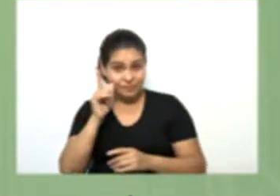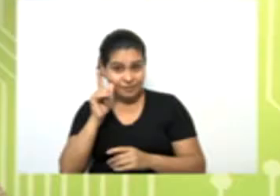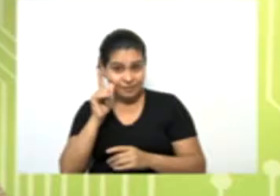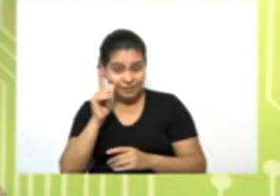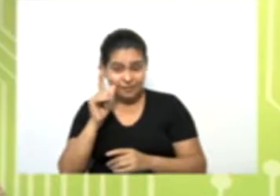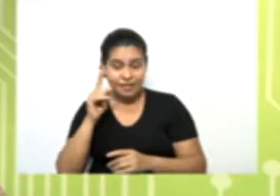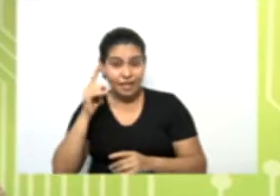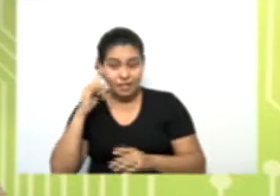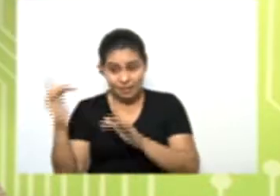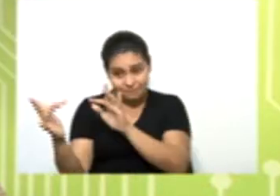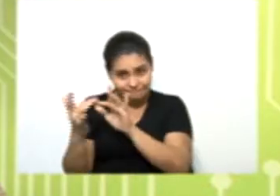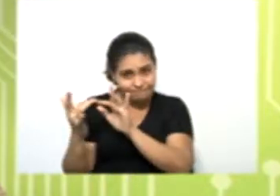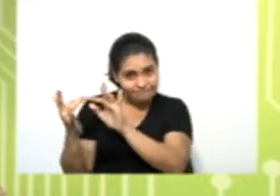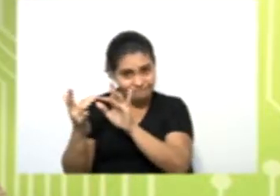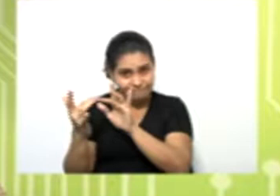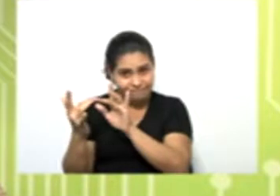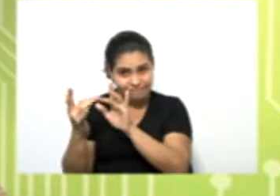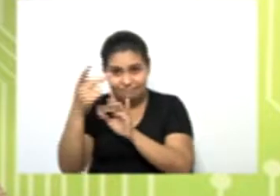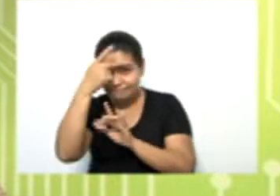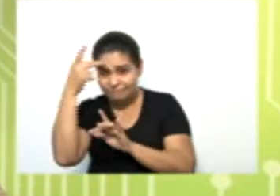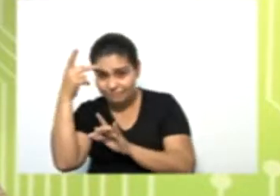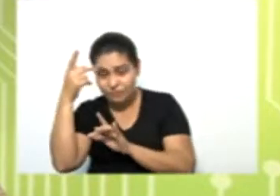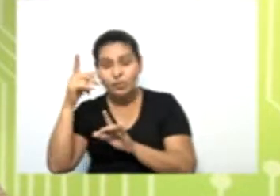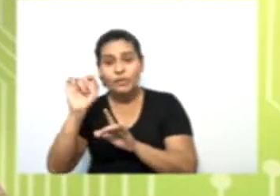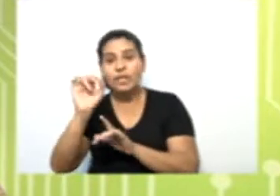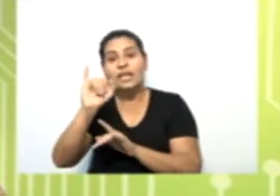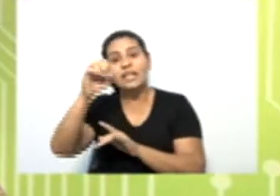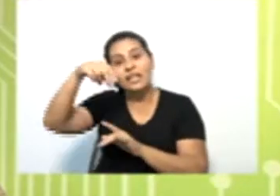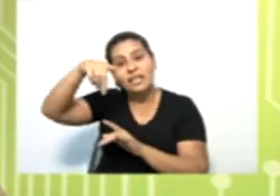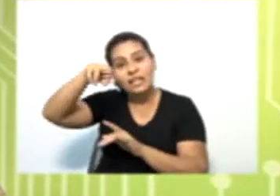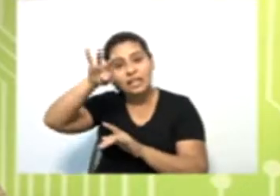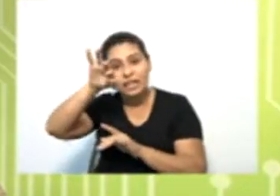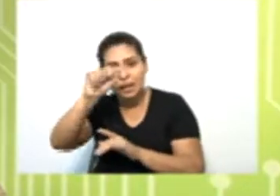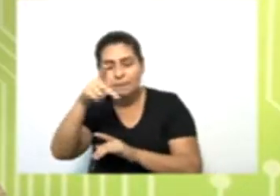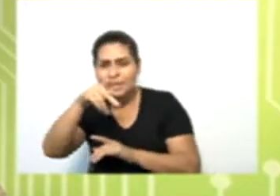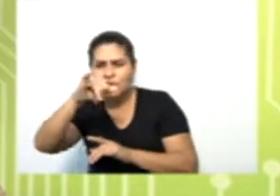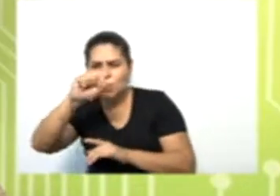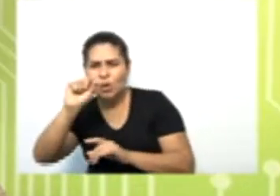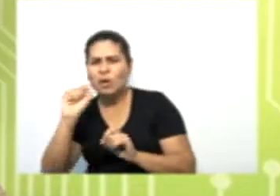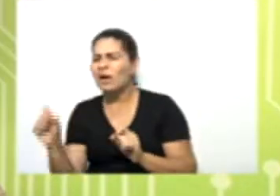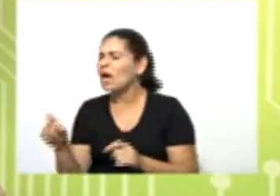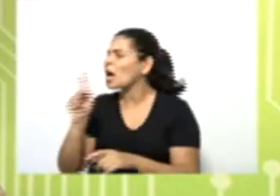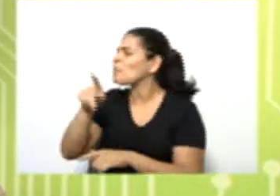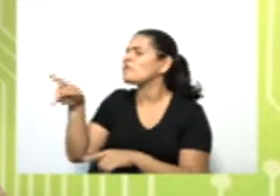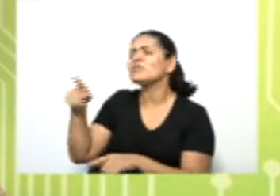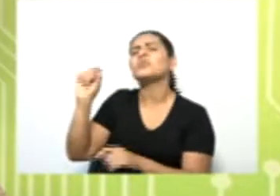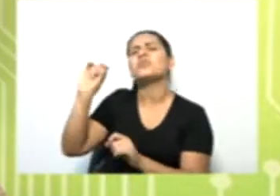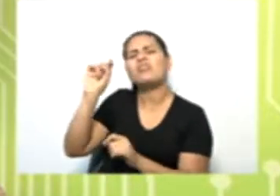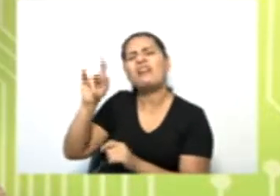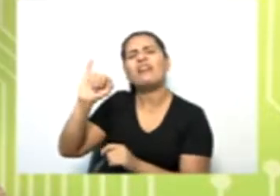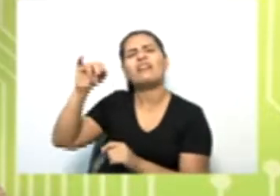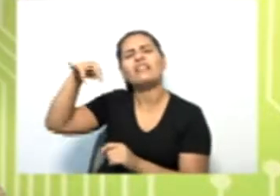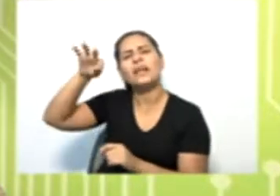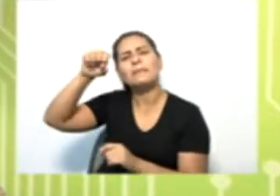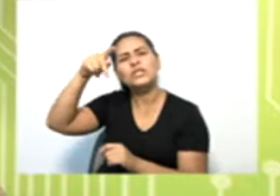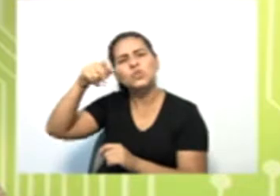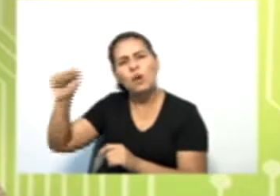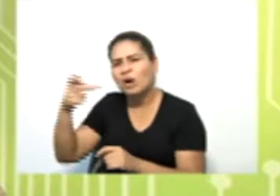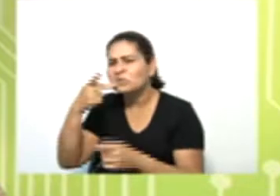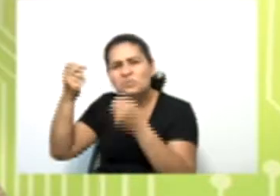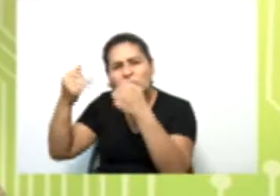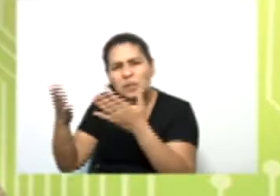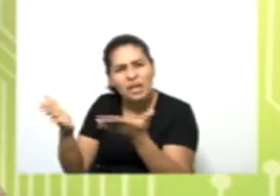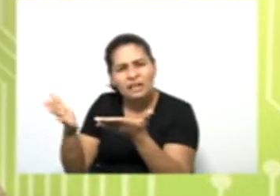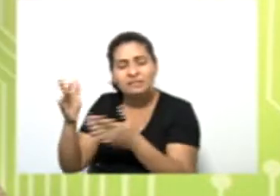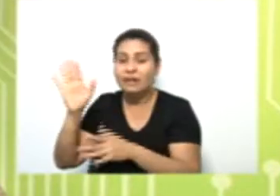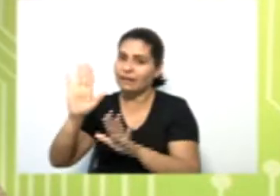seu interpessoal, relação com as pessoas, e com o intrapessoal. Aí alguém pergunta assim, professor, o que é esse intrapessoal aí que o senhor não falou? Calma, eu ainda vou